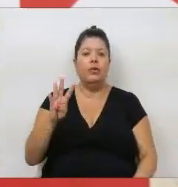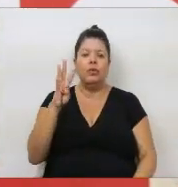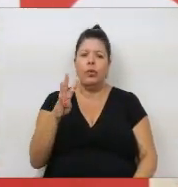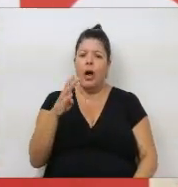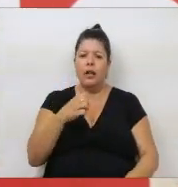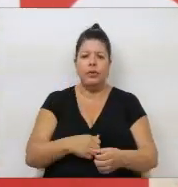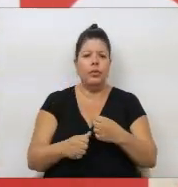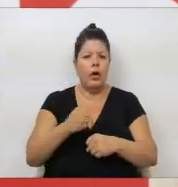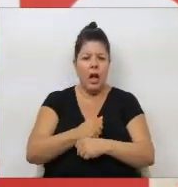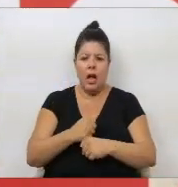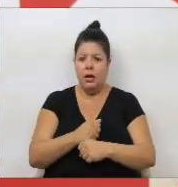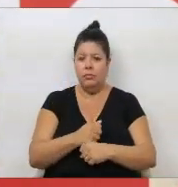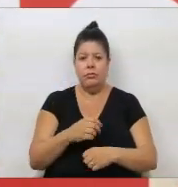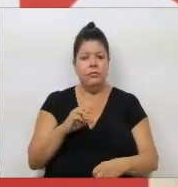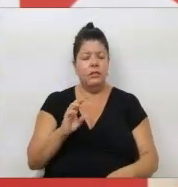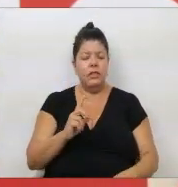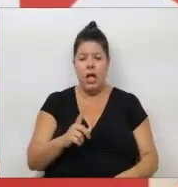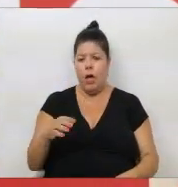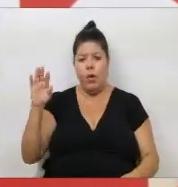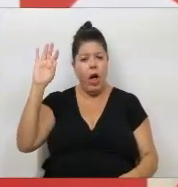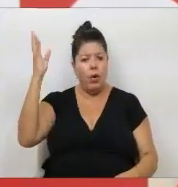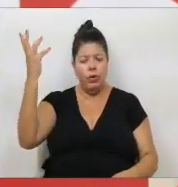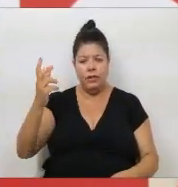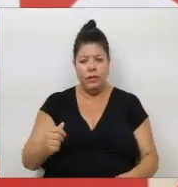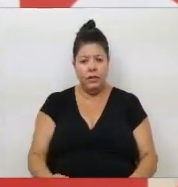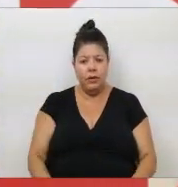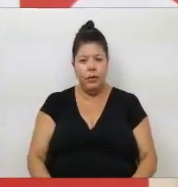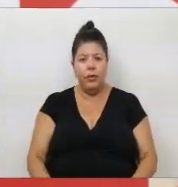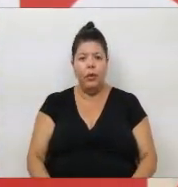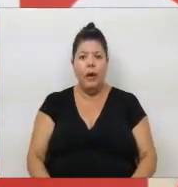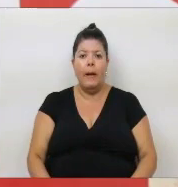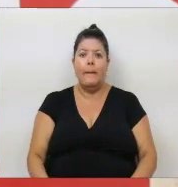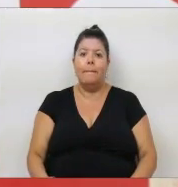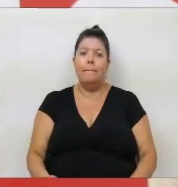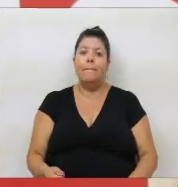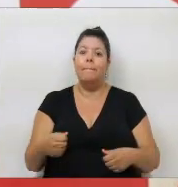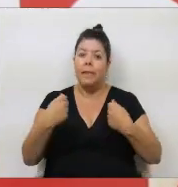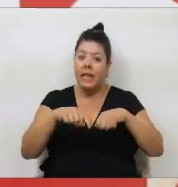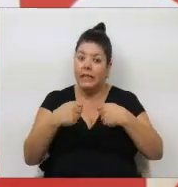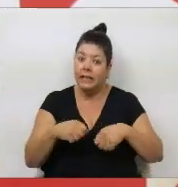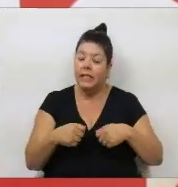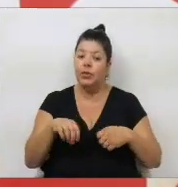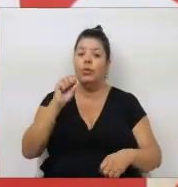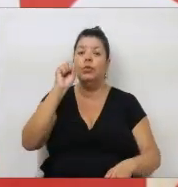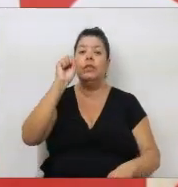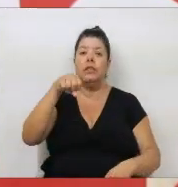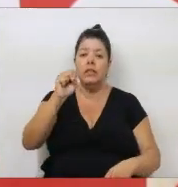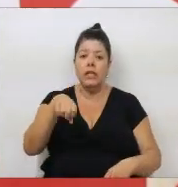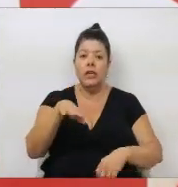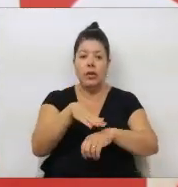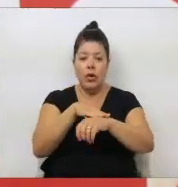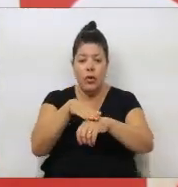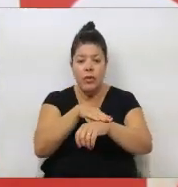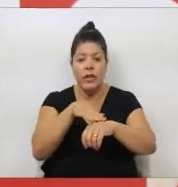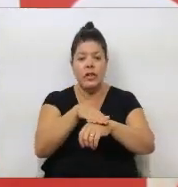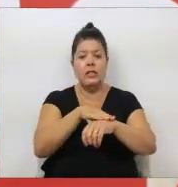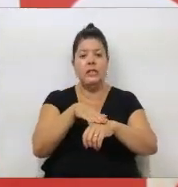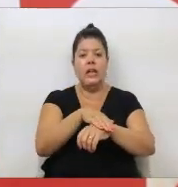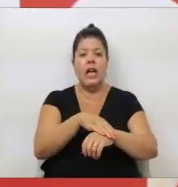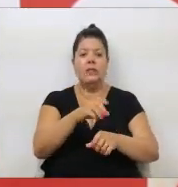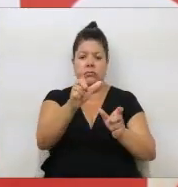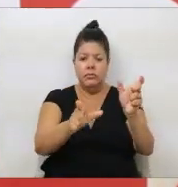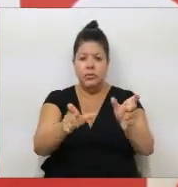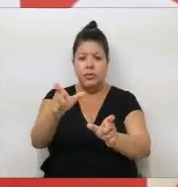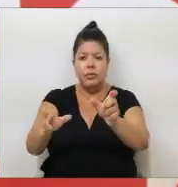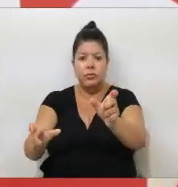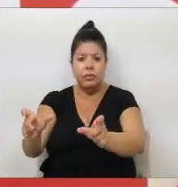a verdade tem que ser dita e assumida, e é preciso, sim, dialogar com as comunidades e para cada realidade